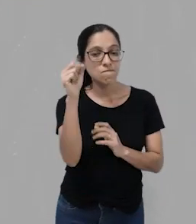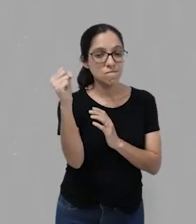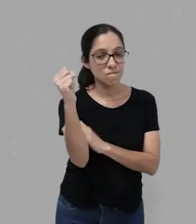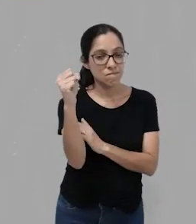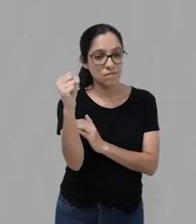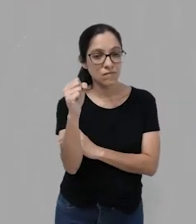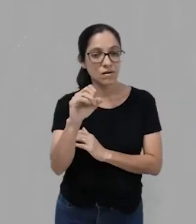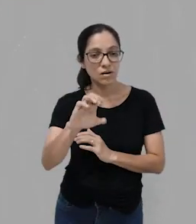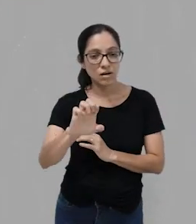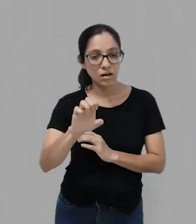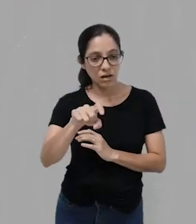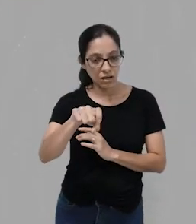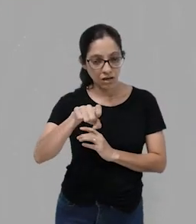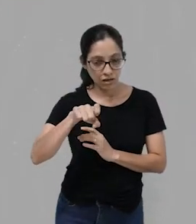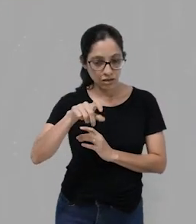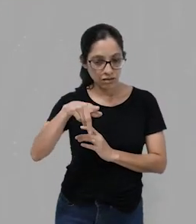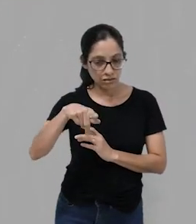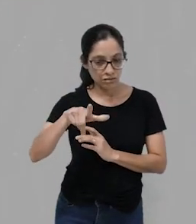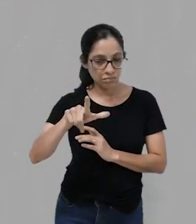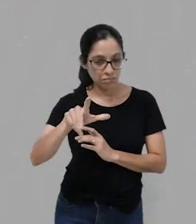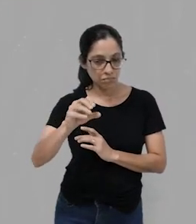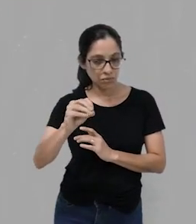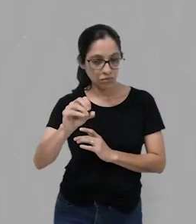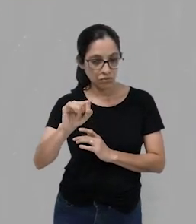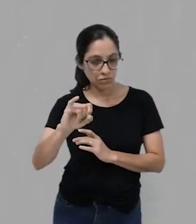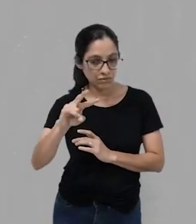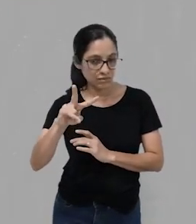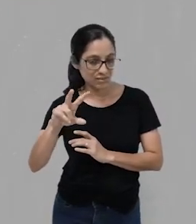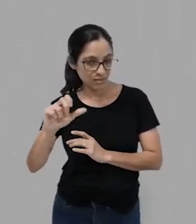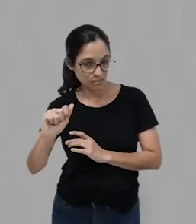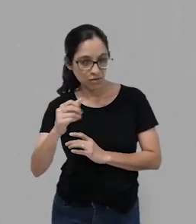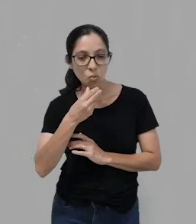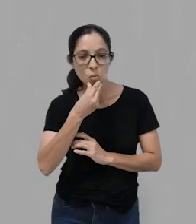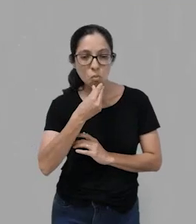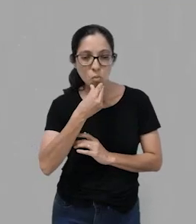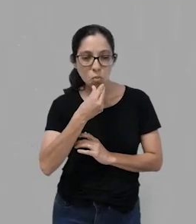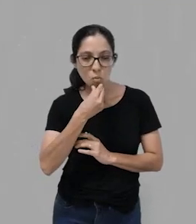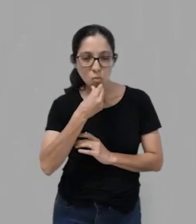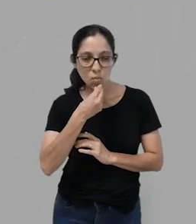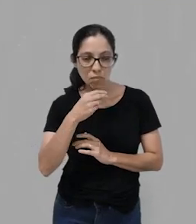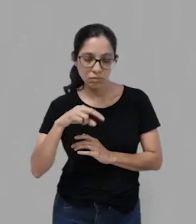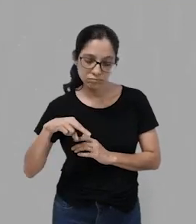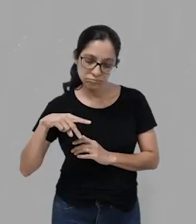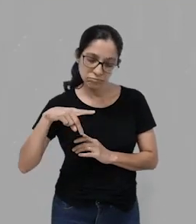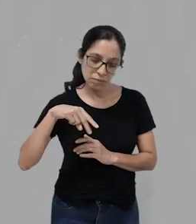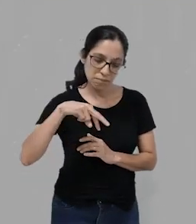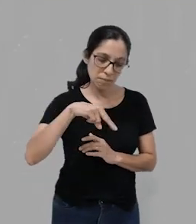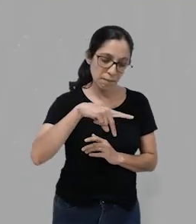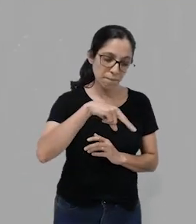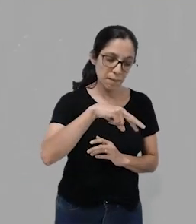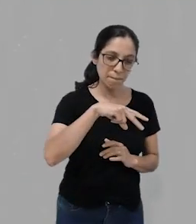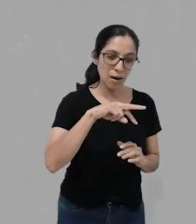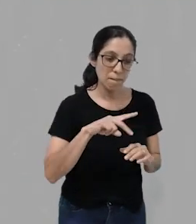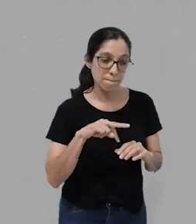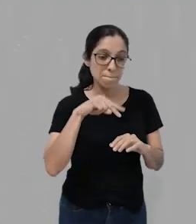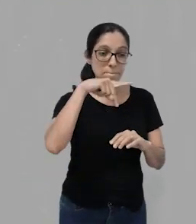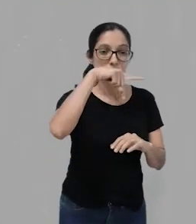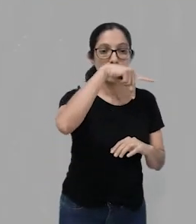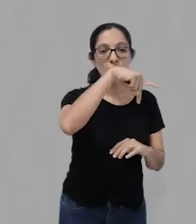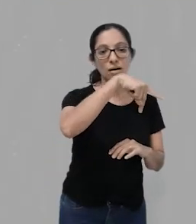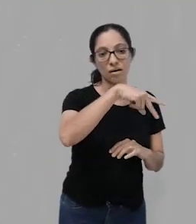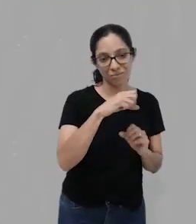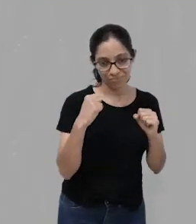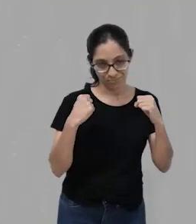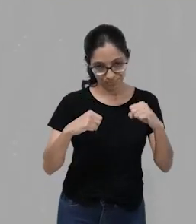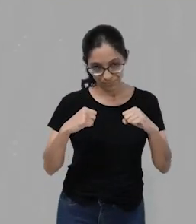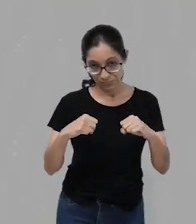certo? E ele tem que ter força explosiva, ele tem que ter de certa forma para ele poder conseguir superar esse obstáculo. Se não tiver, ele vai